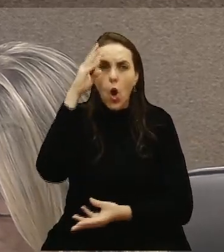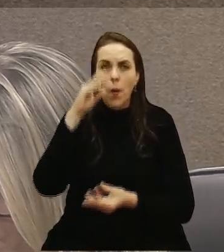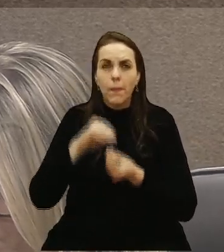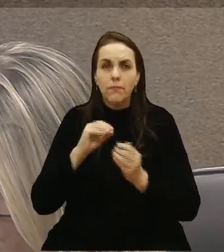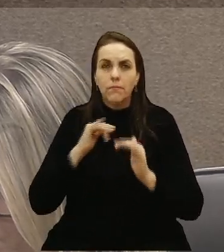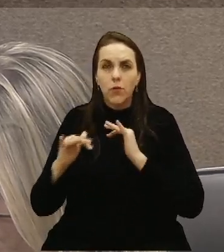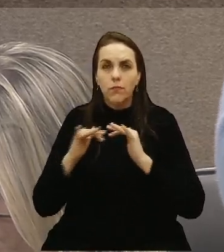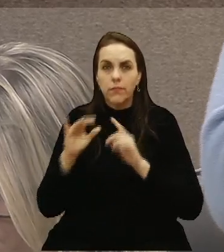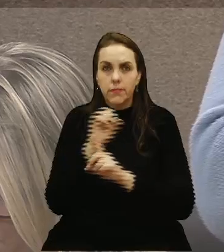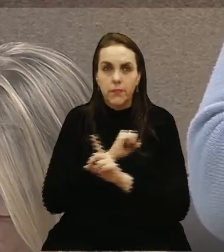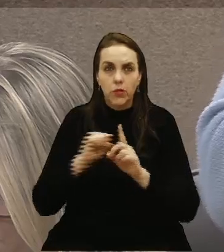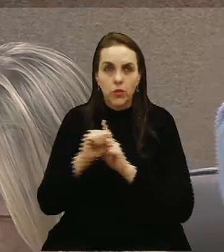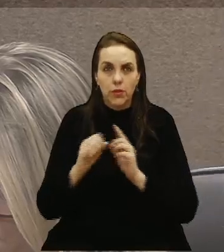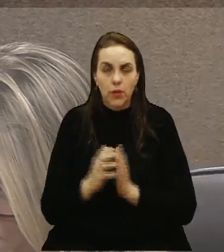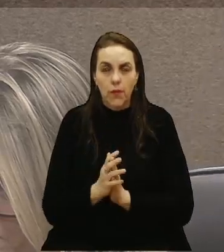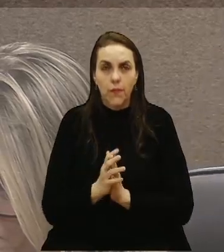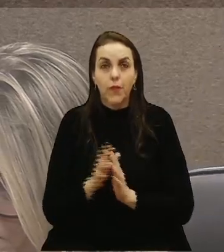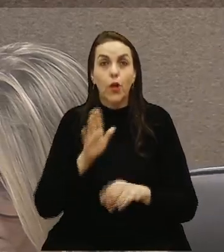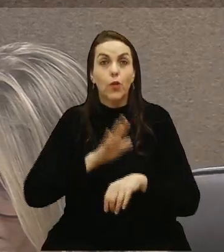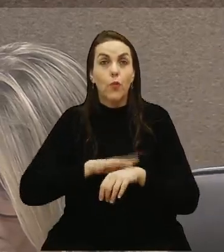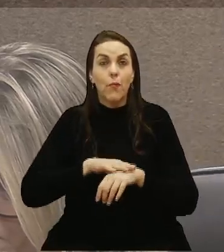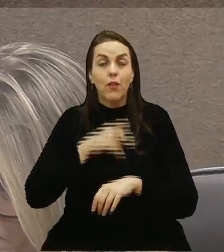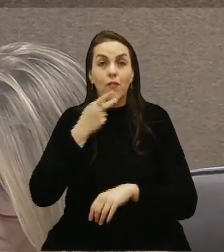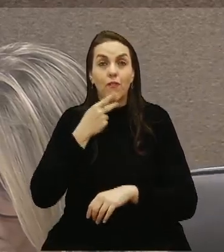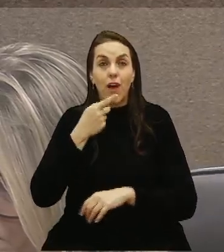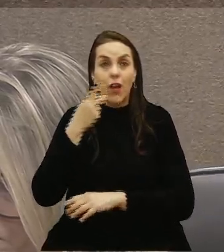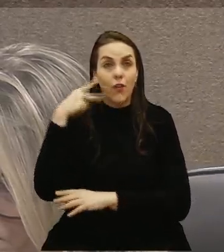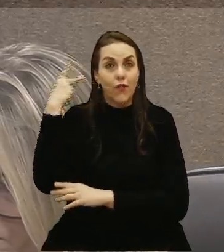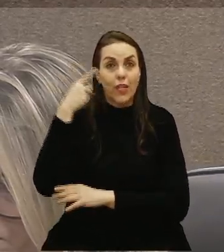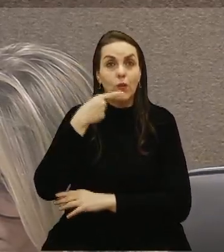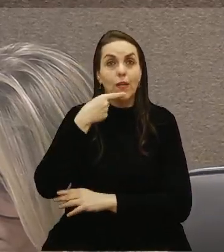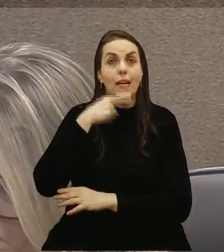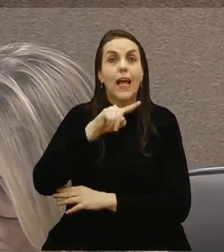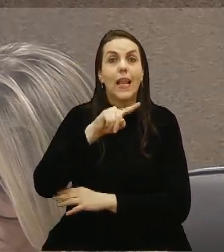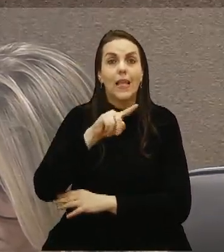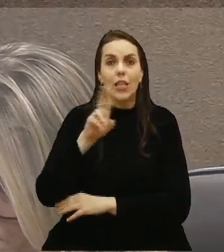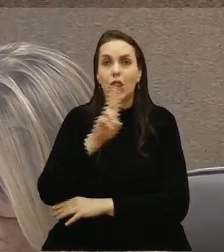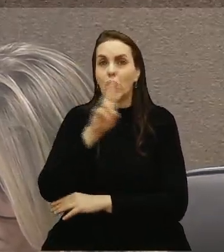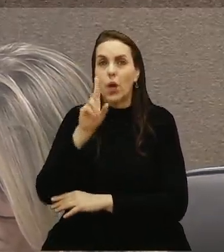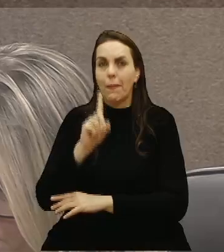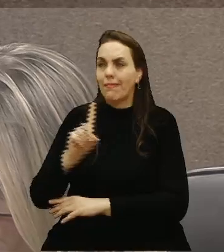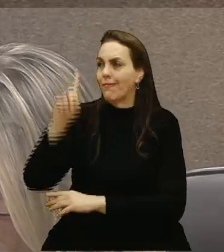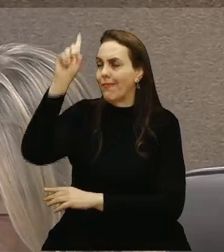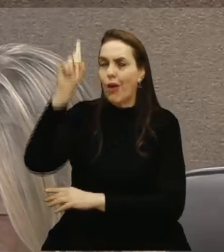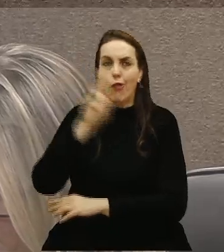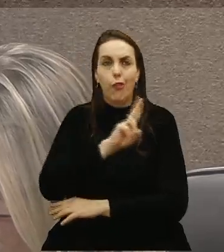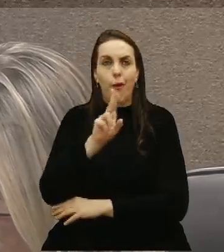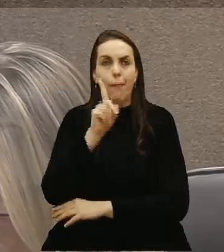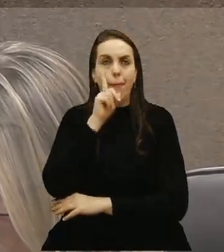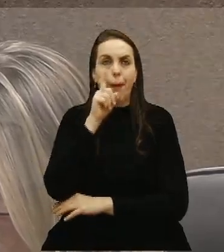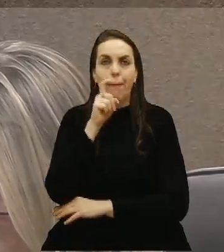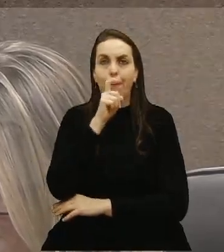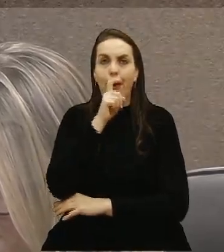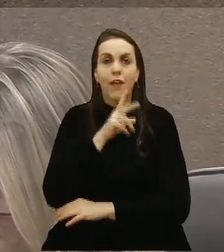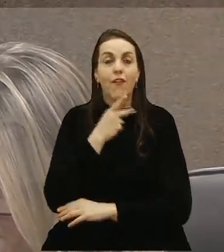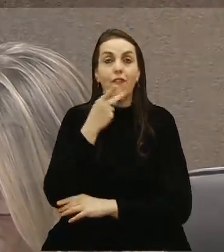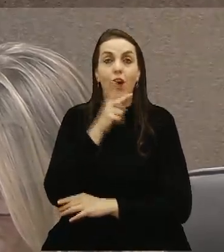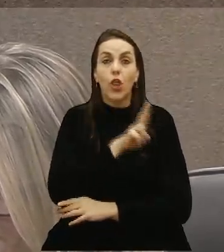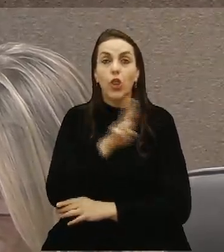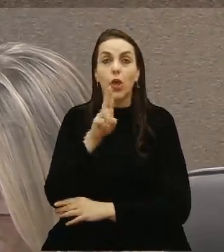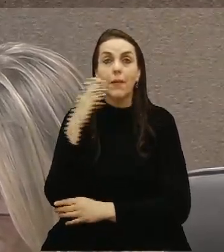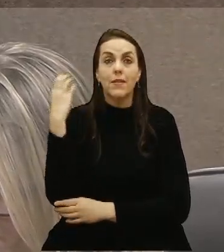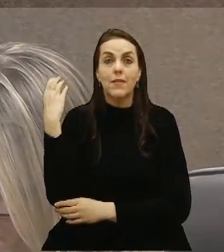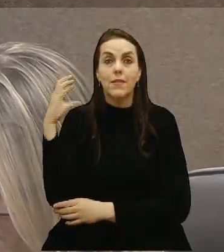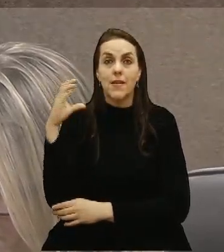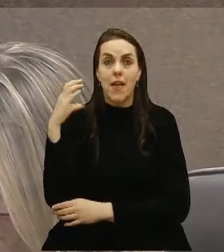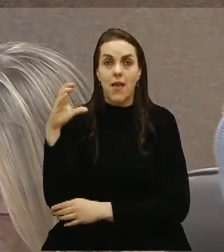social. Então, quando eu falo, vereador Caleb, eu não falo em nome de Deus, eu não falo em nome do meu pai, em nome da minha mãe, eu falo em nome da ciência e em